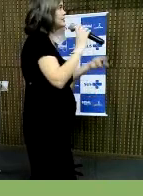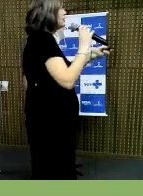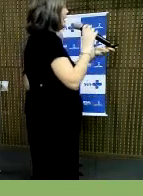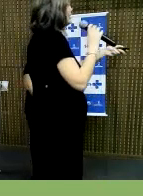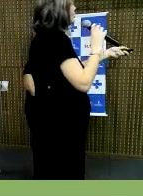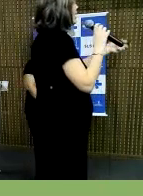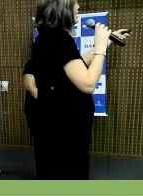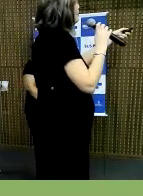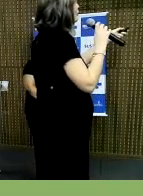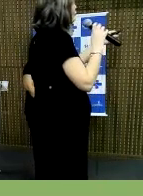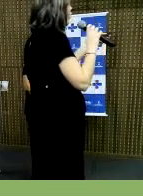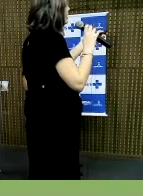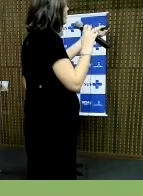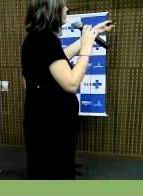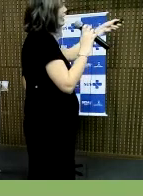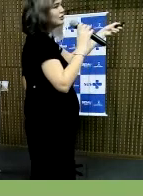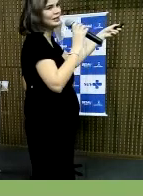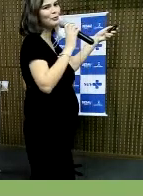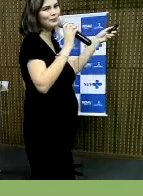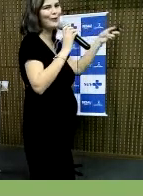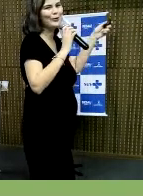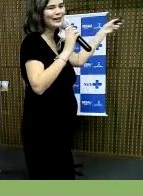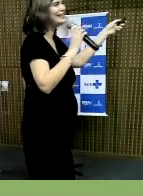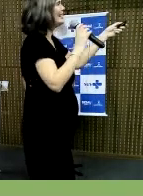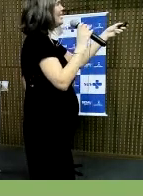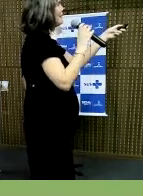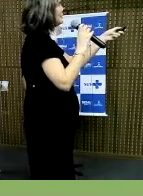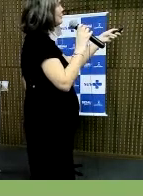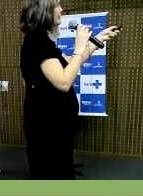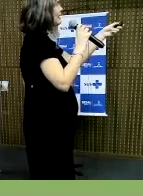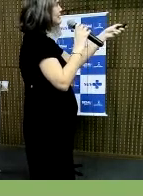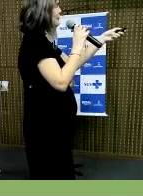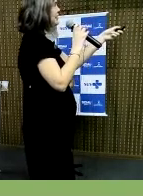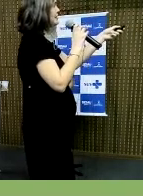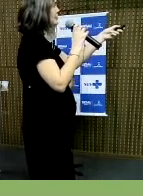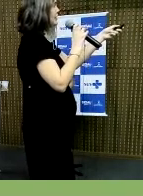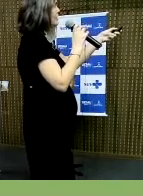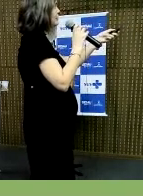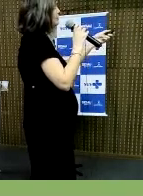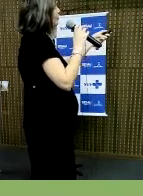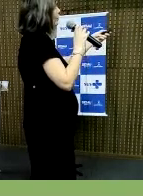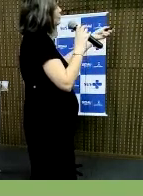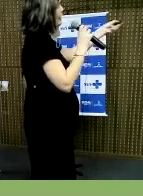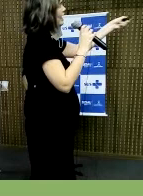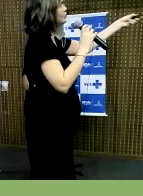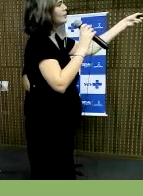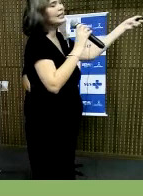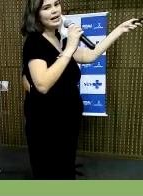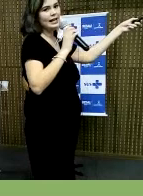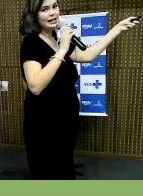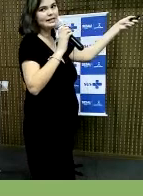atendimento, vou fazer o teste, ele ia por fora da unidade, não na rua, mas nas dependências da unidade, mas por fora do